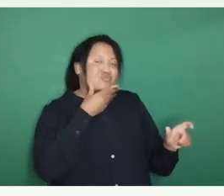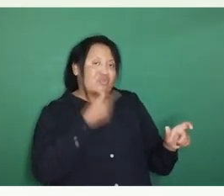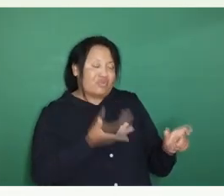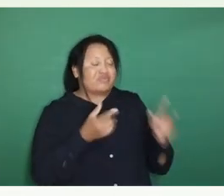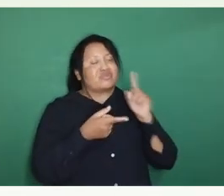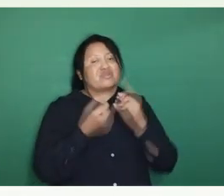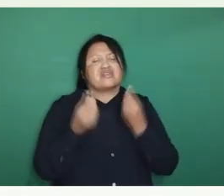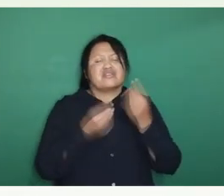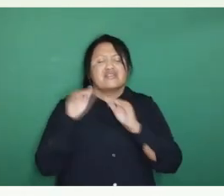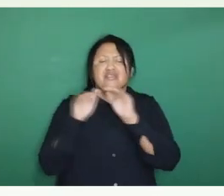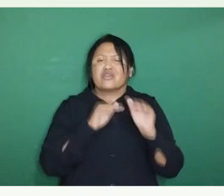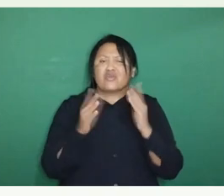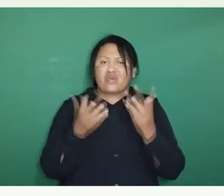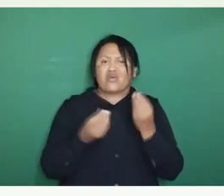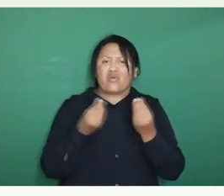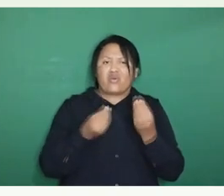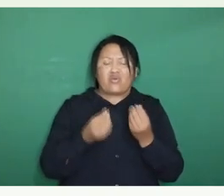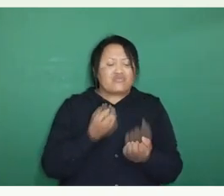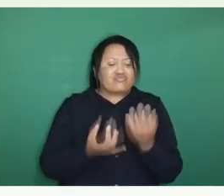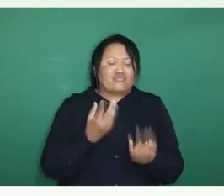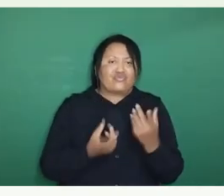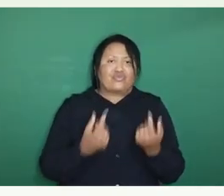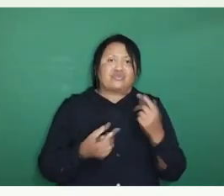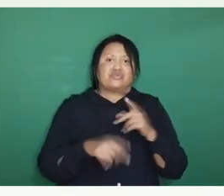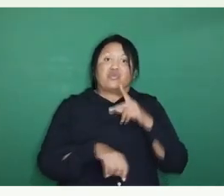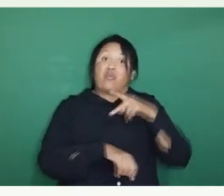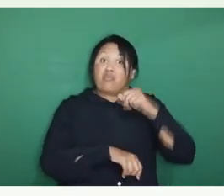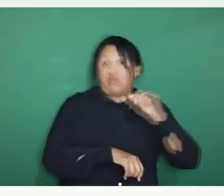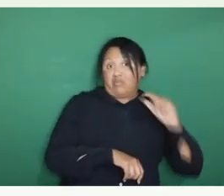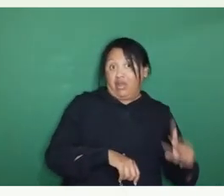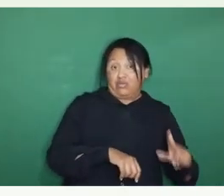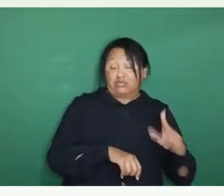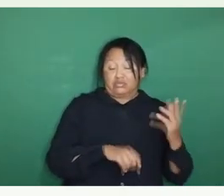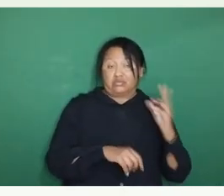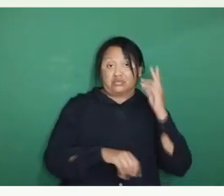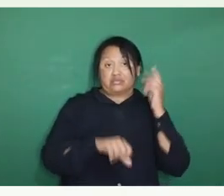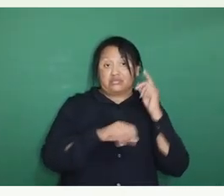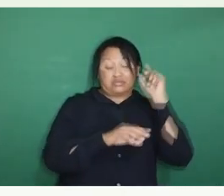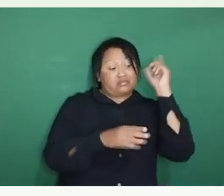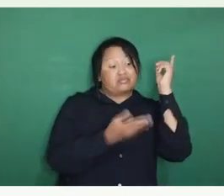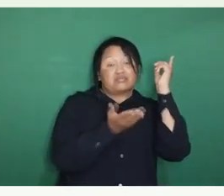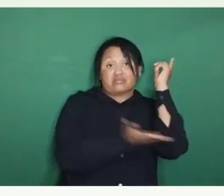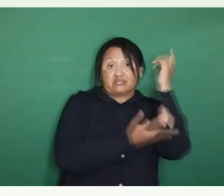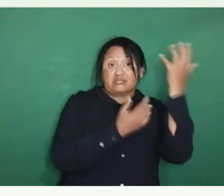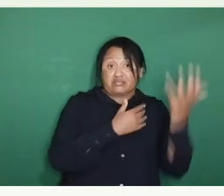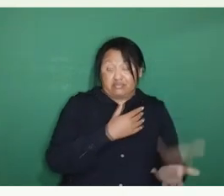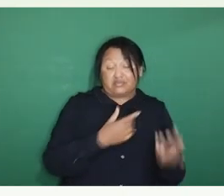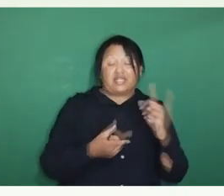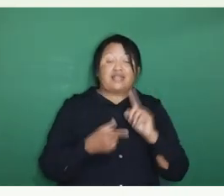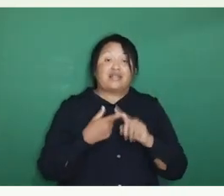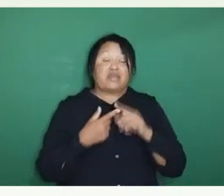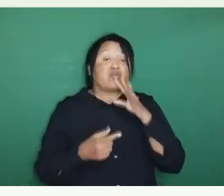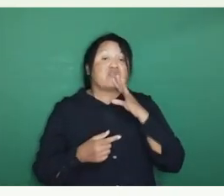da lenha queima do cigarro e uso de repelente de inset conhecido comercialmente como naftalina